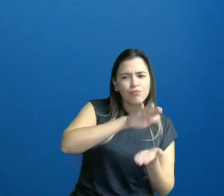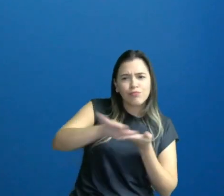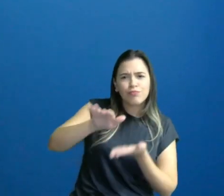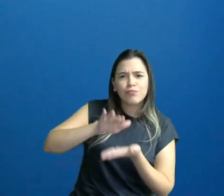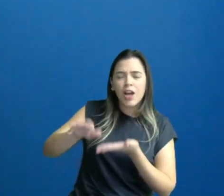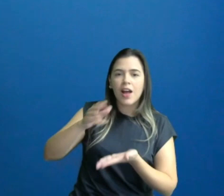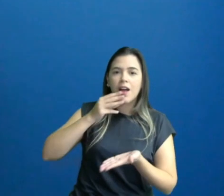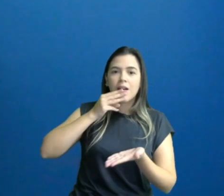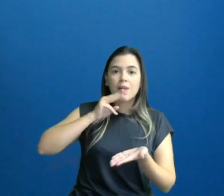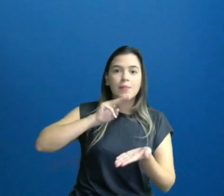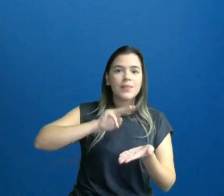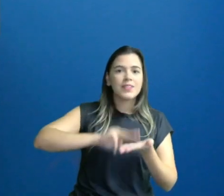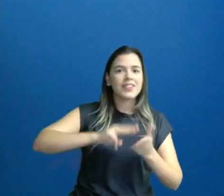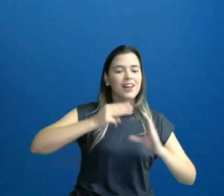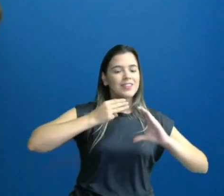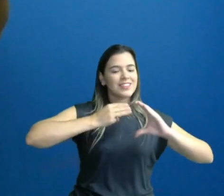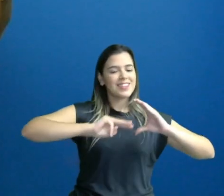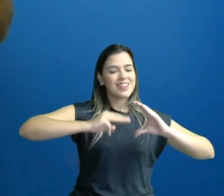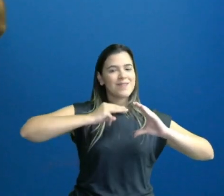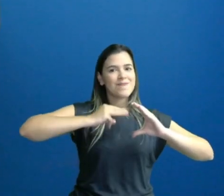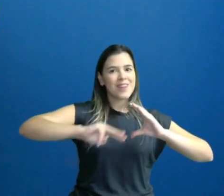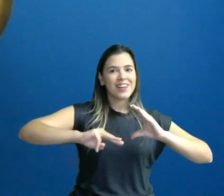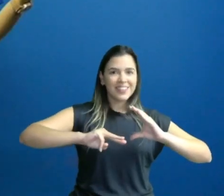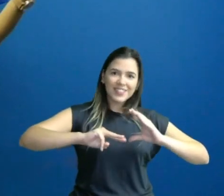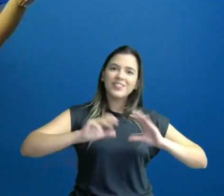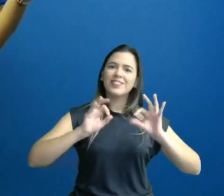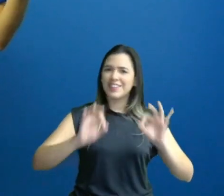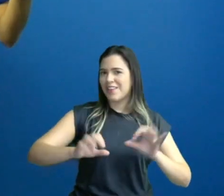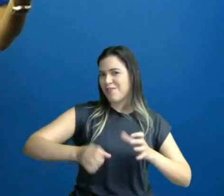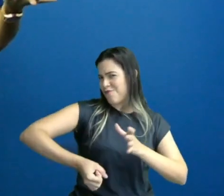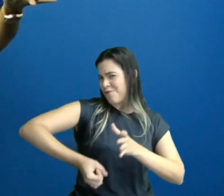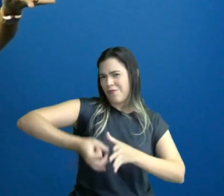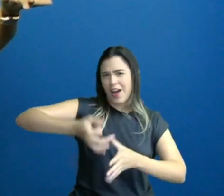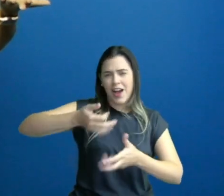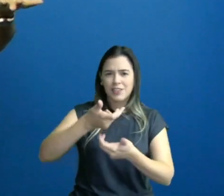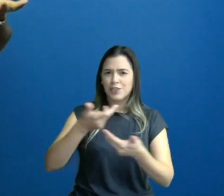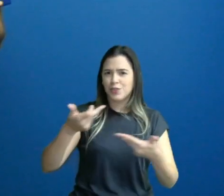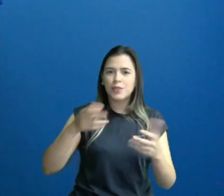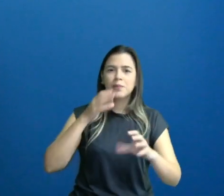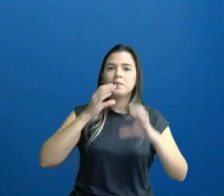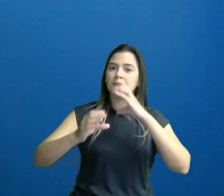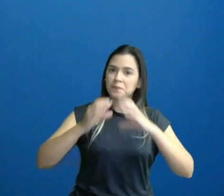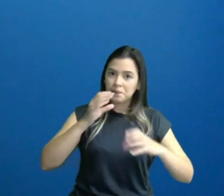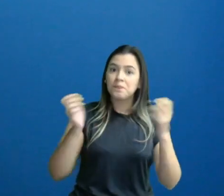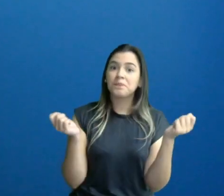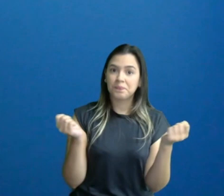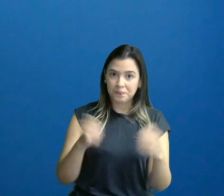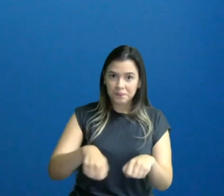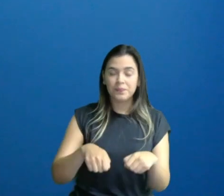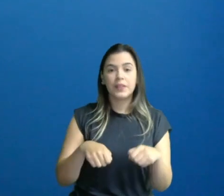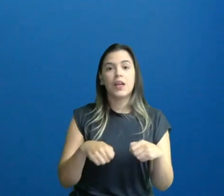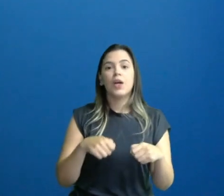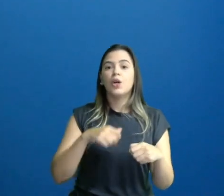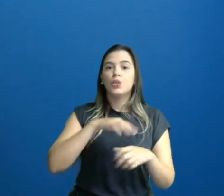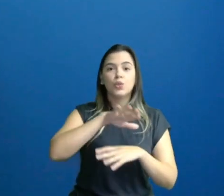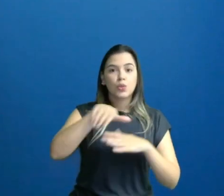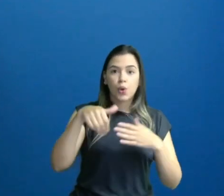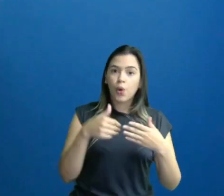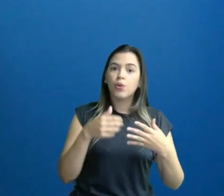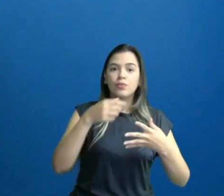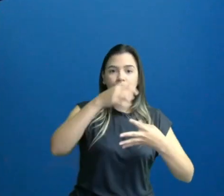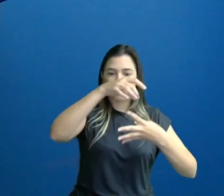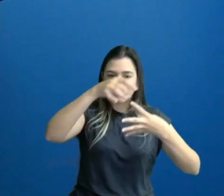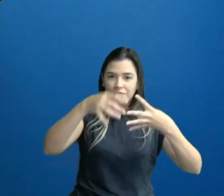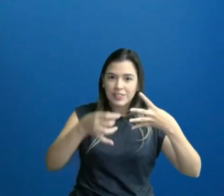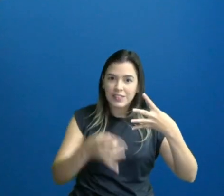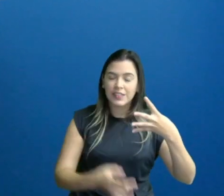mensagens através do e-mail então existem inúmeras formas de nos comunicarmos tudo esses meios aqui